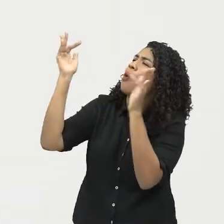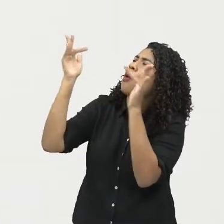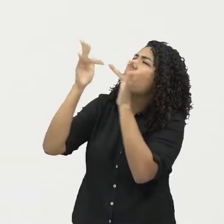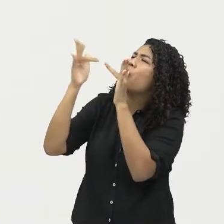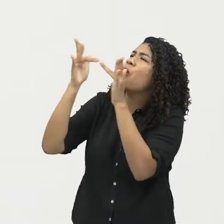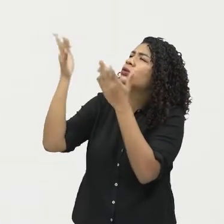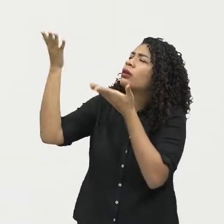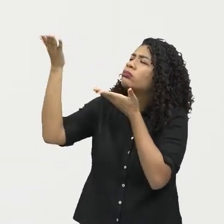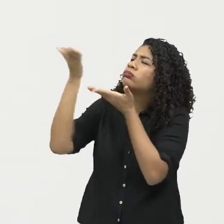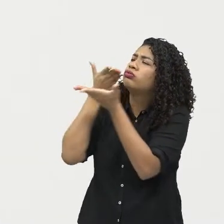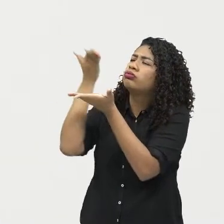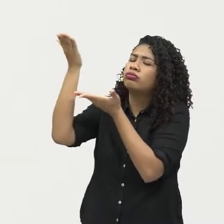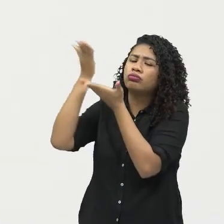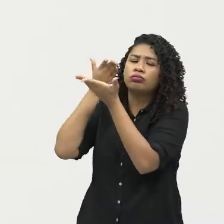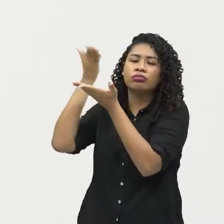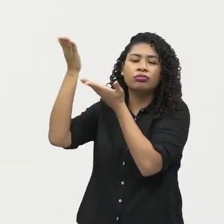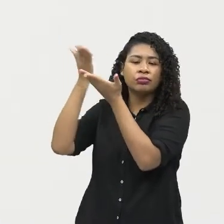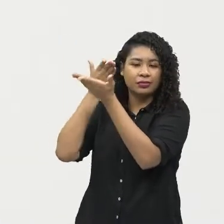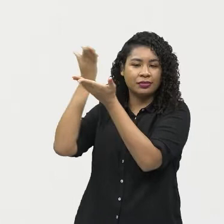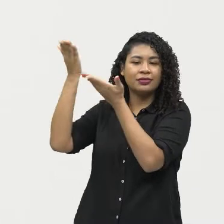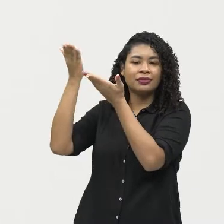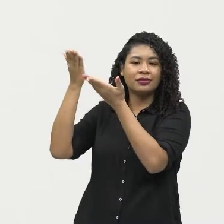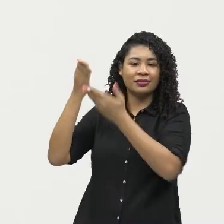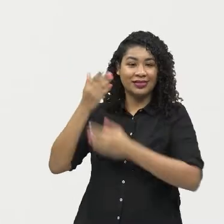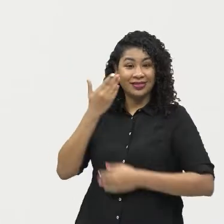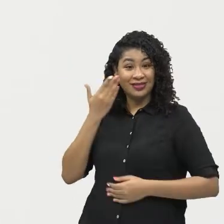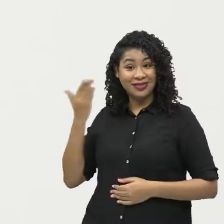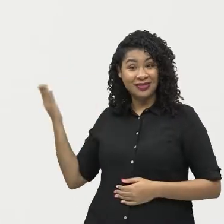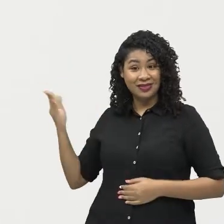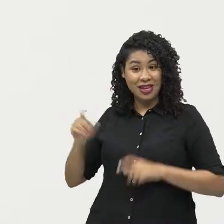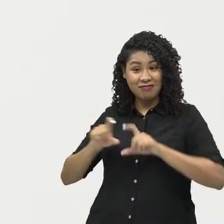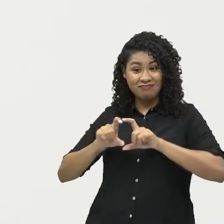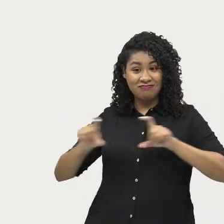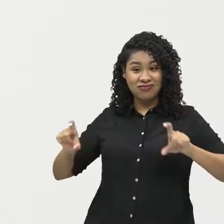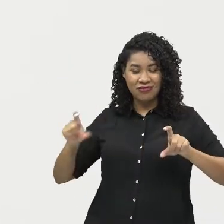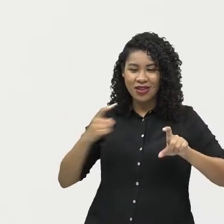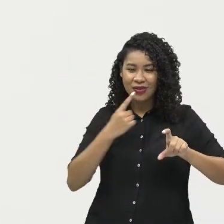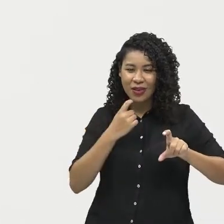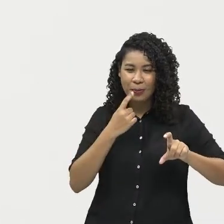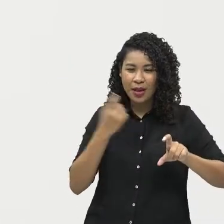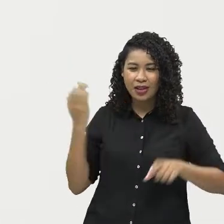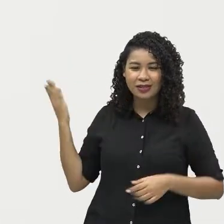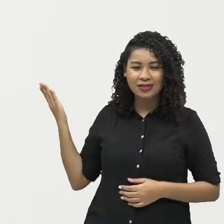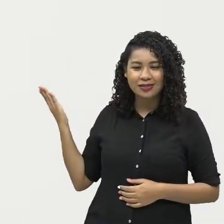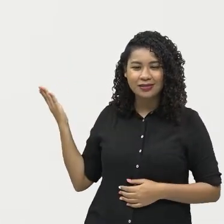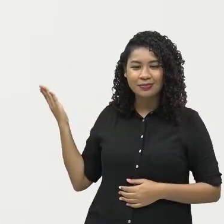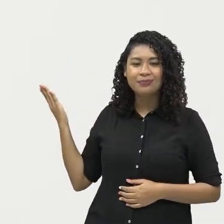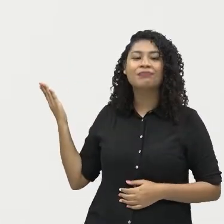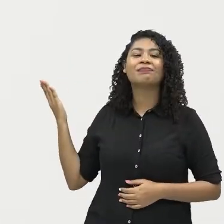que é interessante. Um autêntico relacionamento com o transcendente.